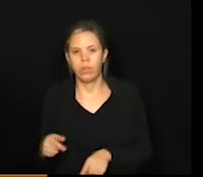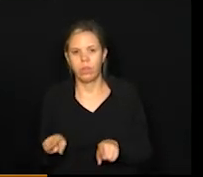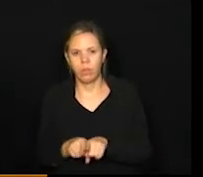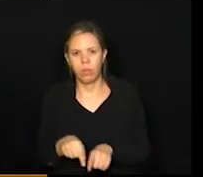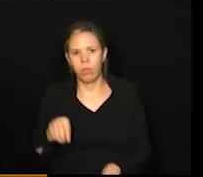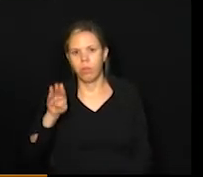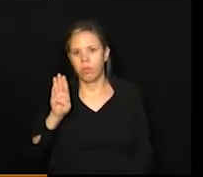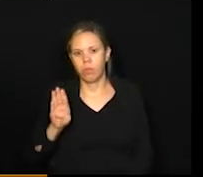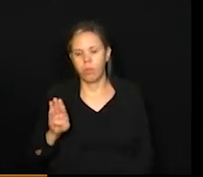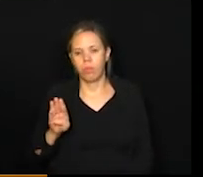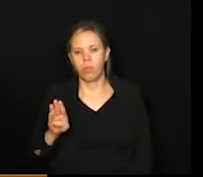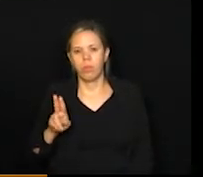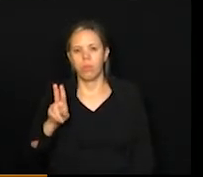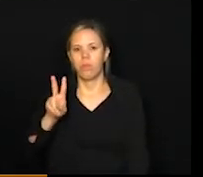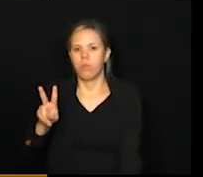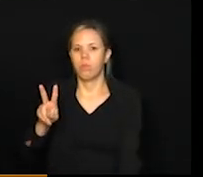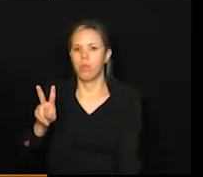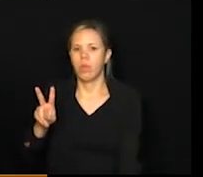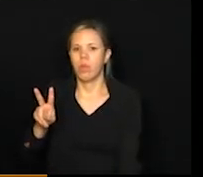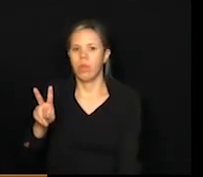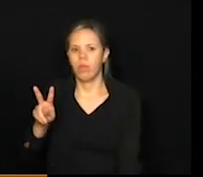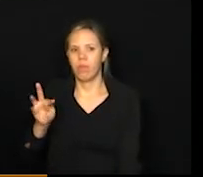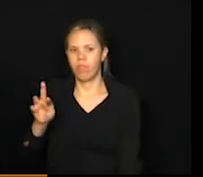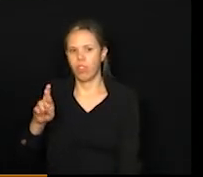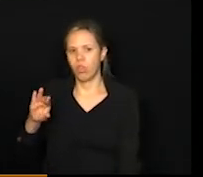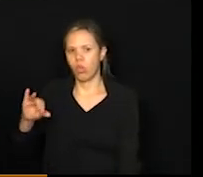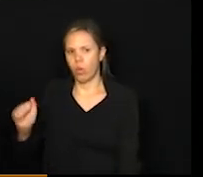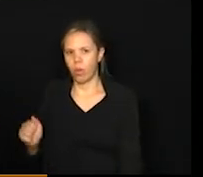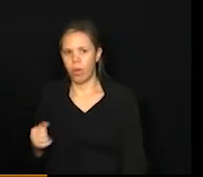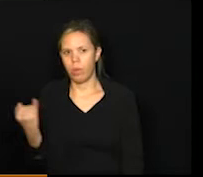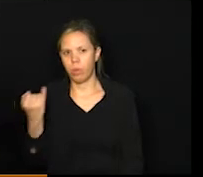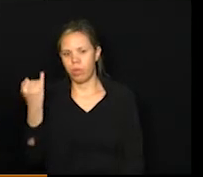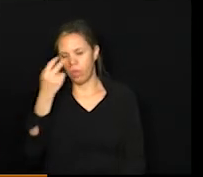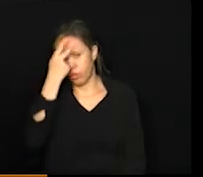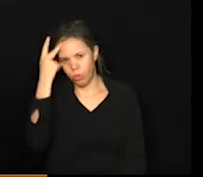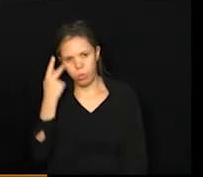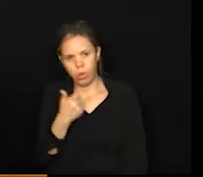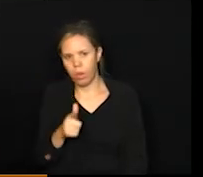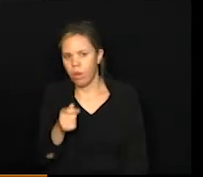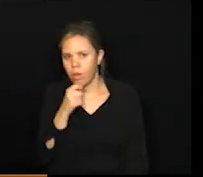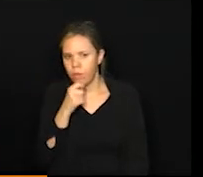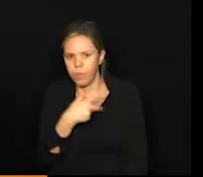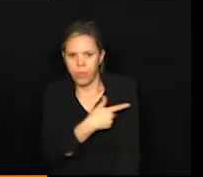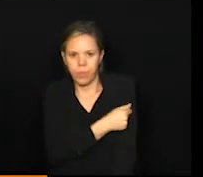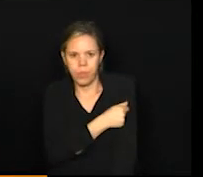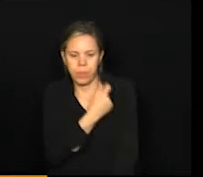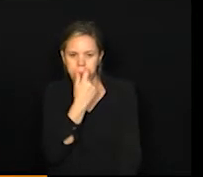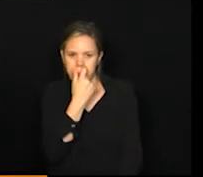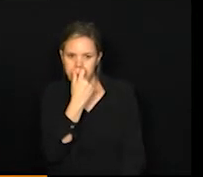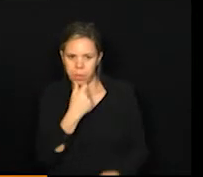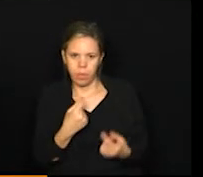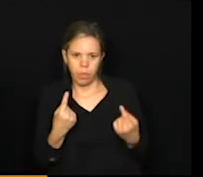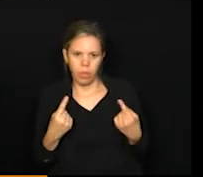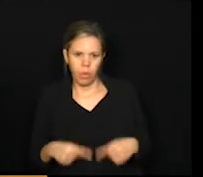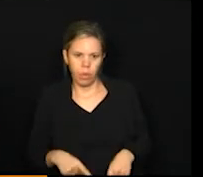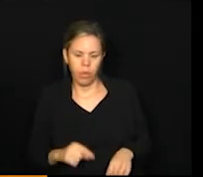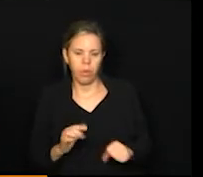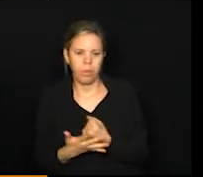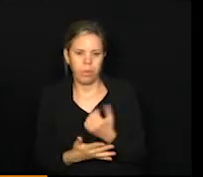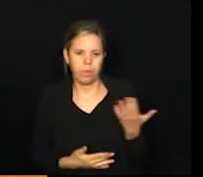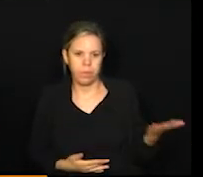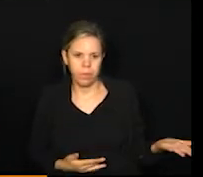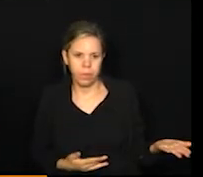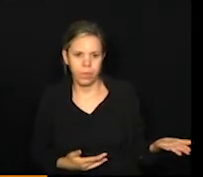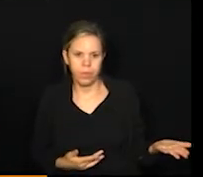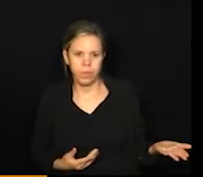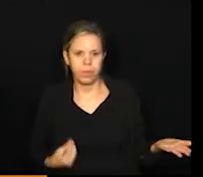B Victoria, né? Então, é importante as pessoas que não estão tomando a vacina contra o coronavírus